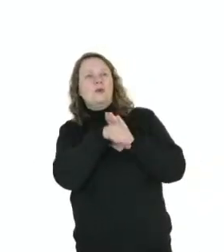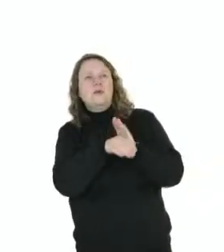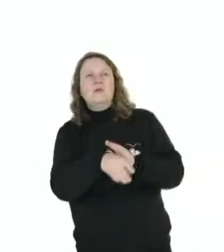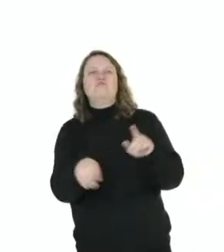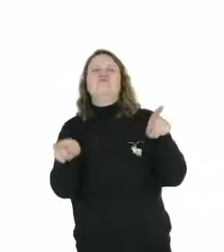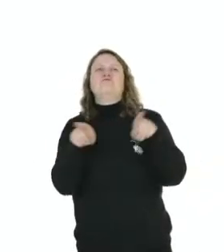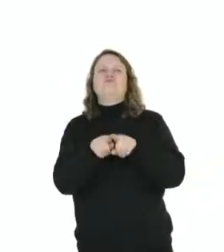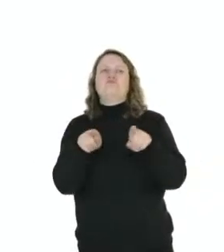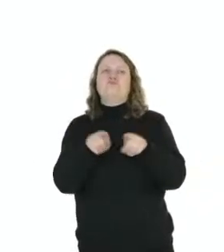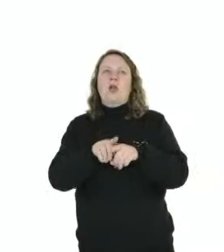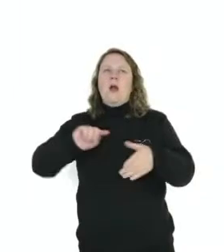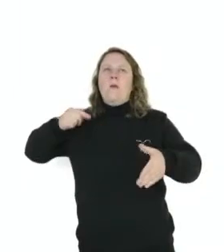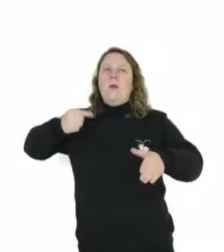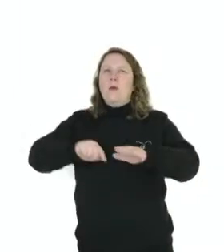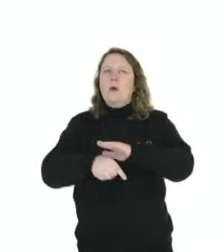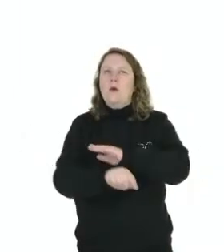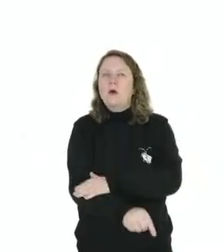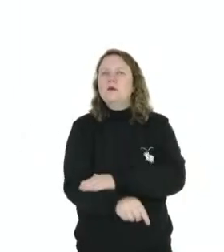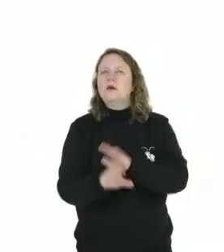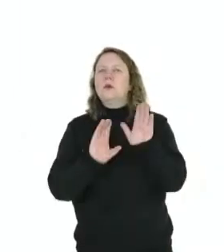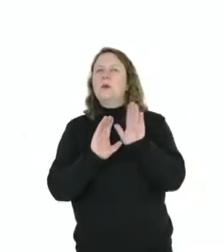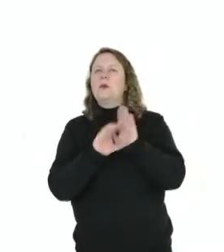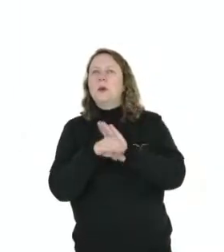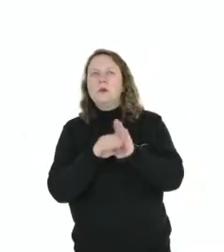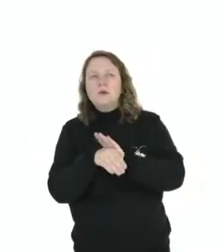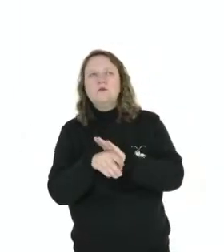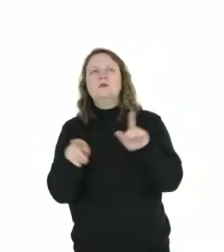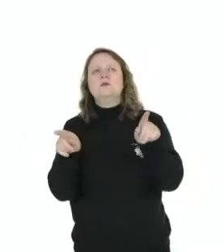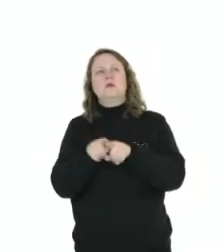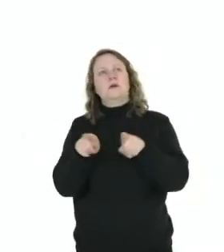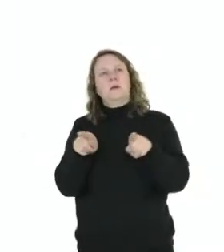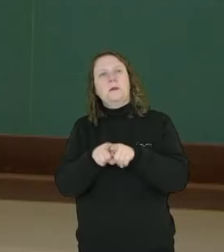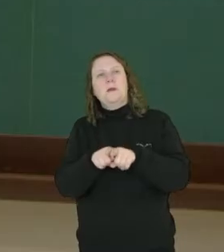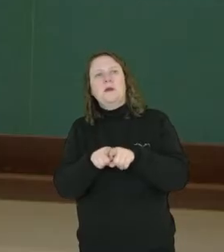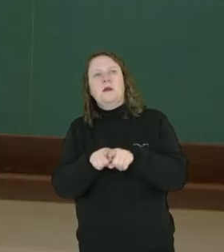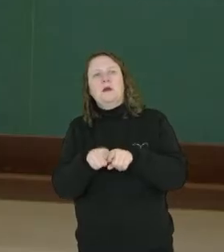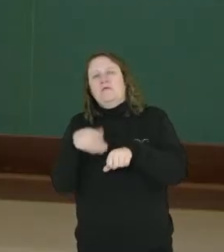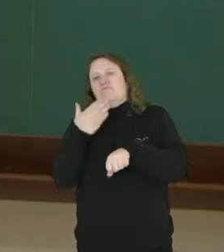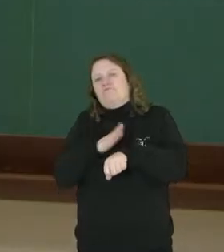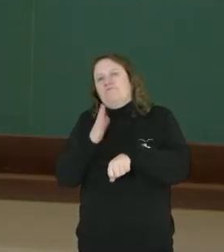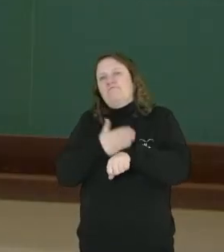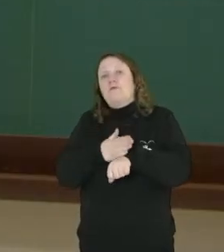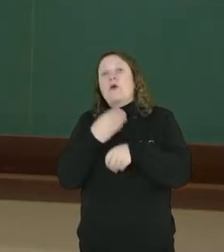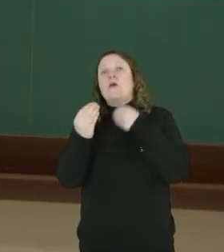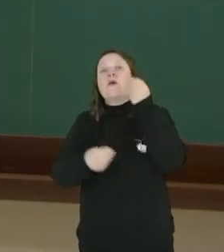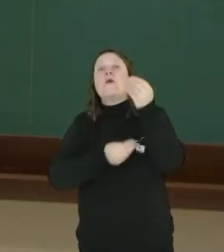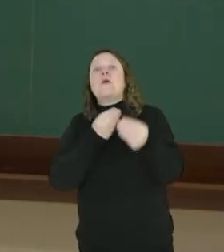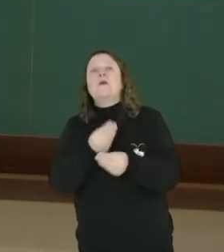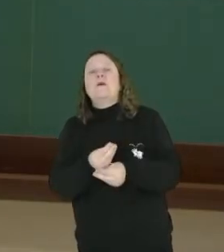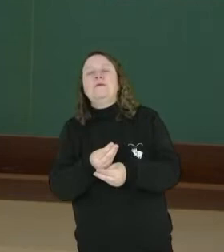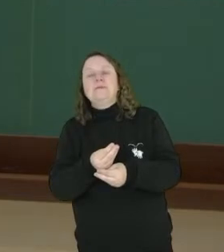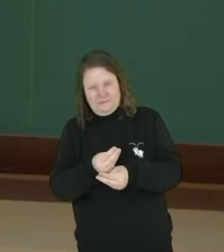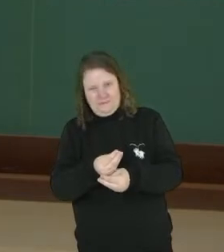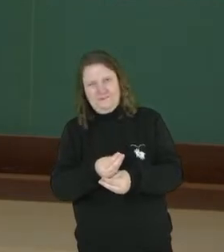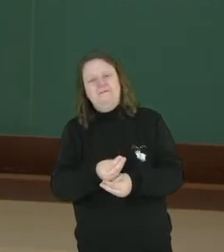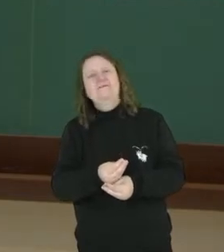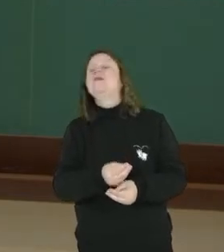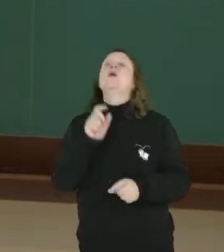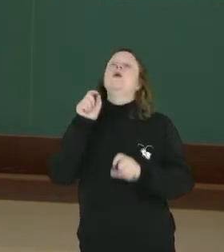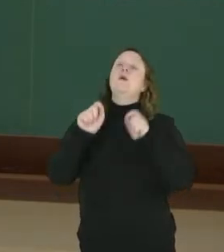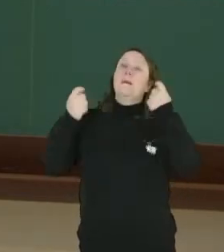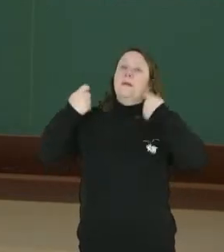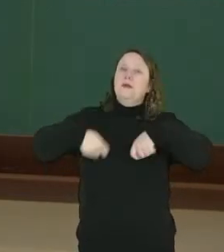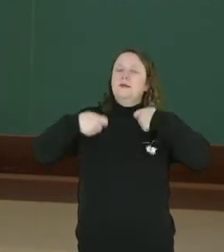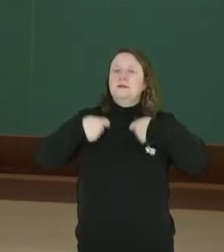conceito da conservação da energia mecânica a uma situação prática. Então, beleza. O que precisamos saber